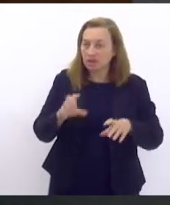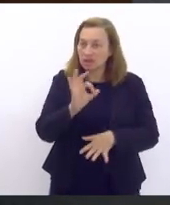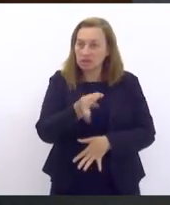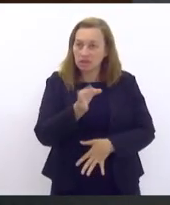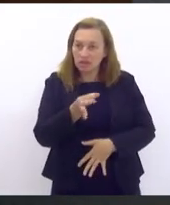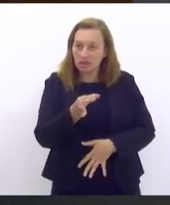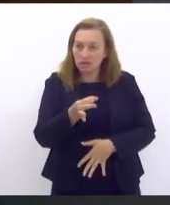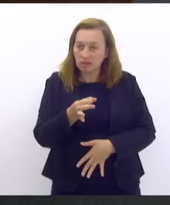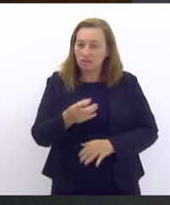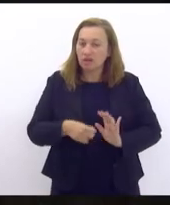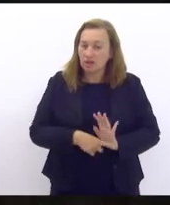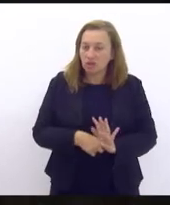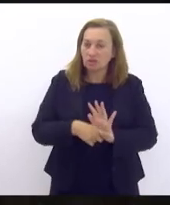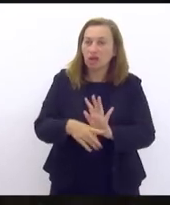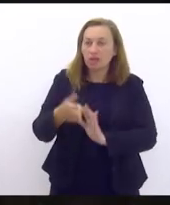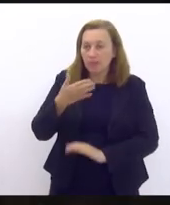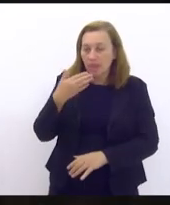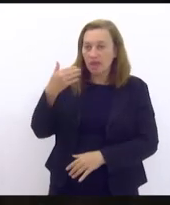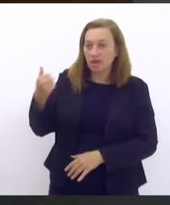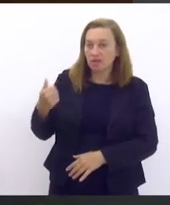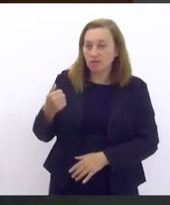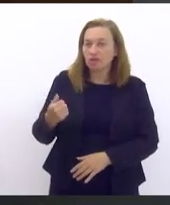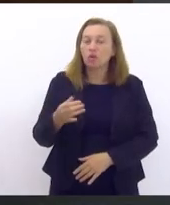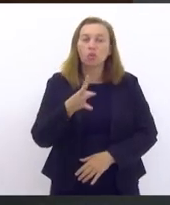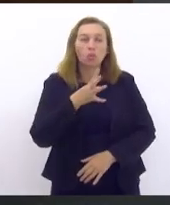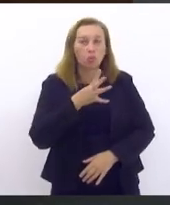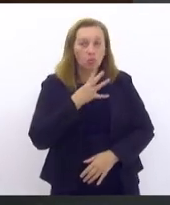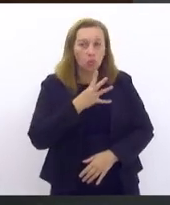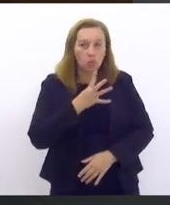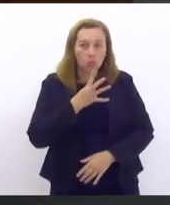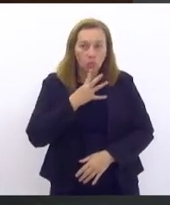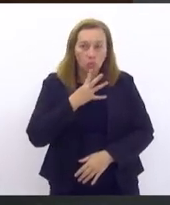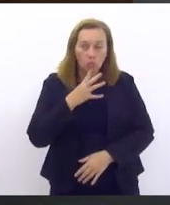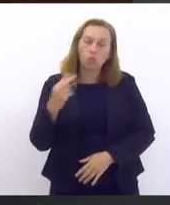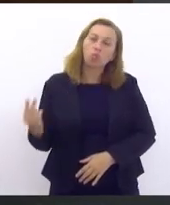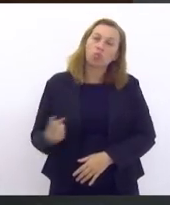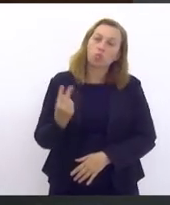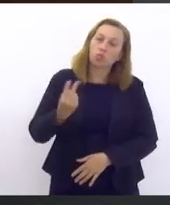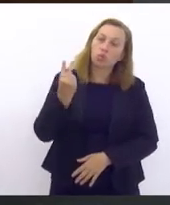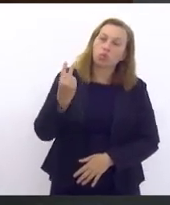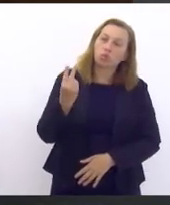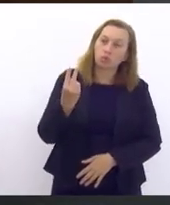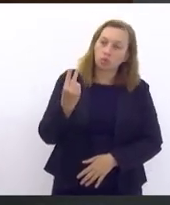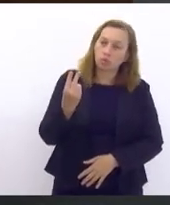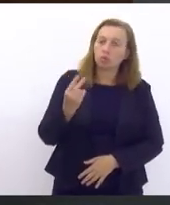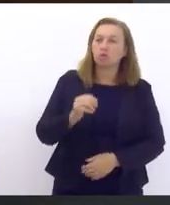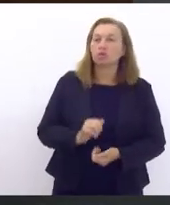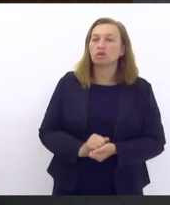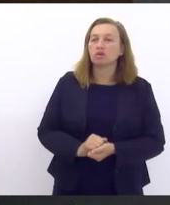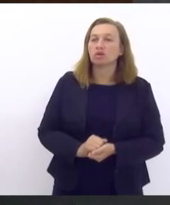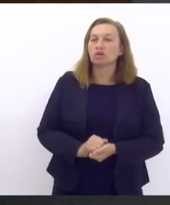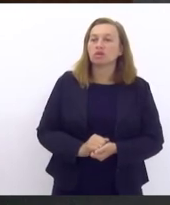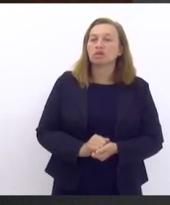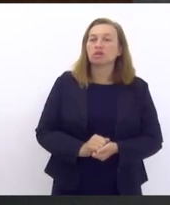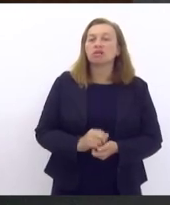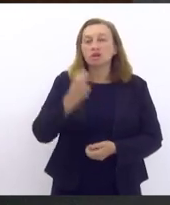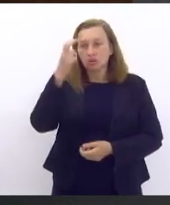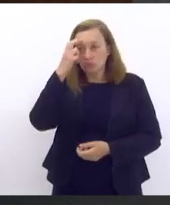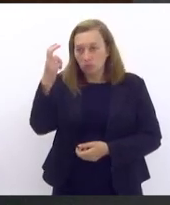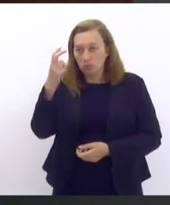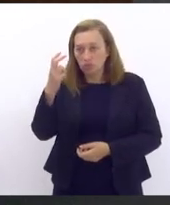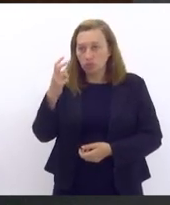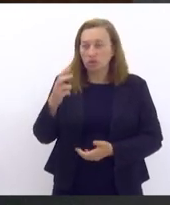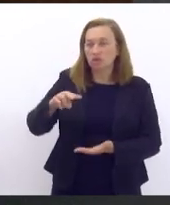vão pavimentar, não é, o reconhecimento e a valorização às manifestações